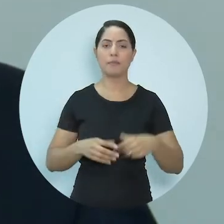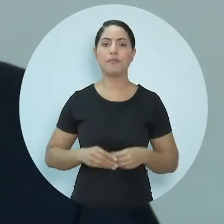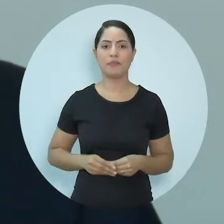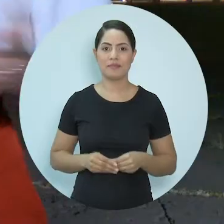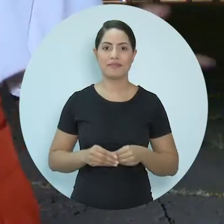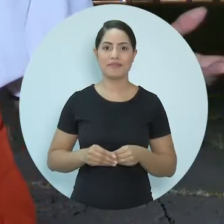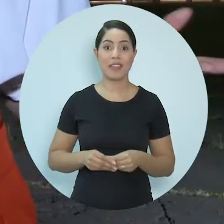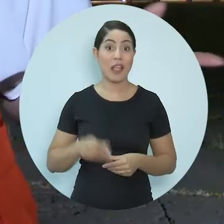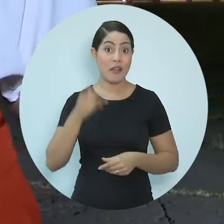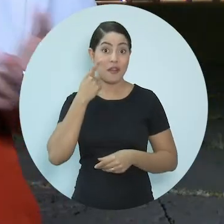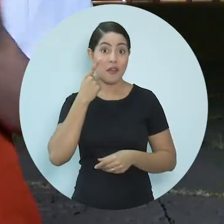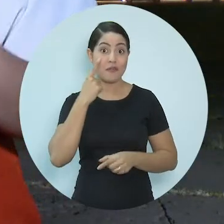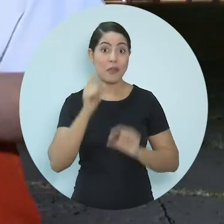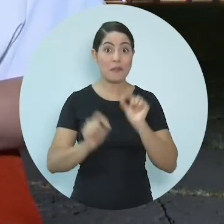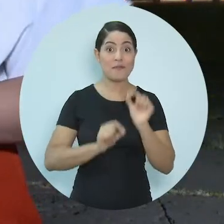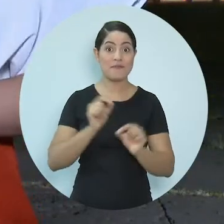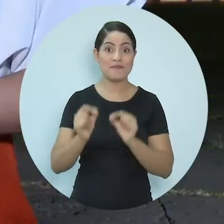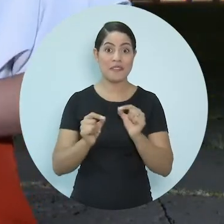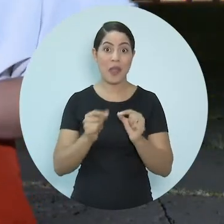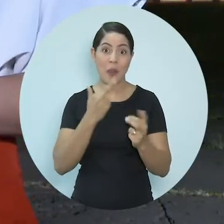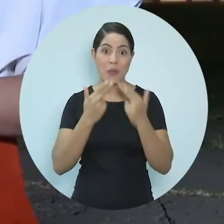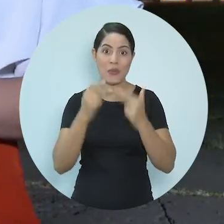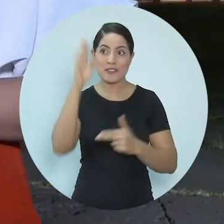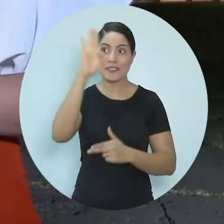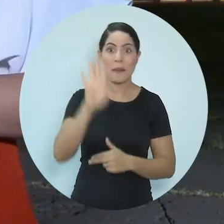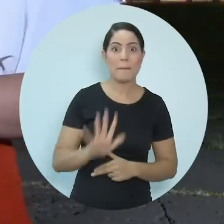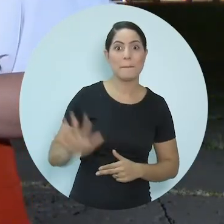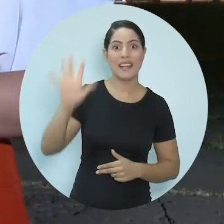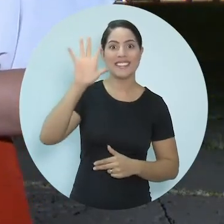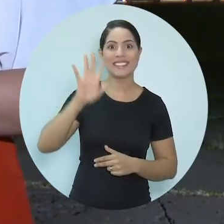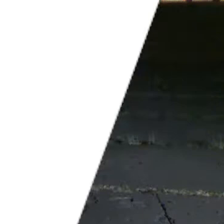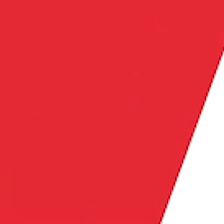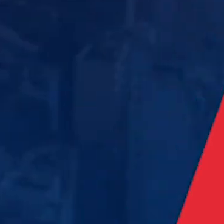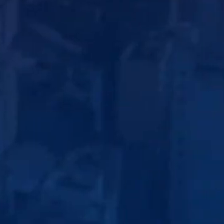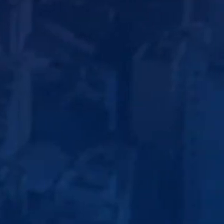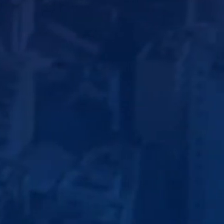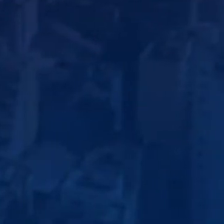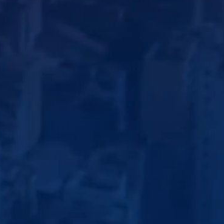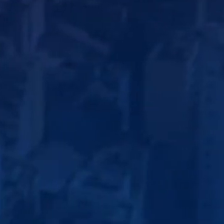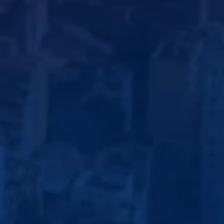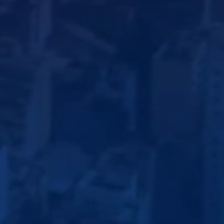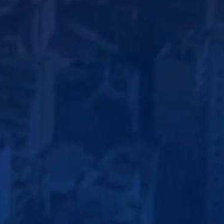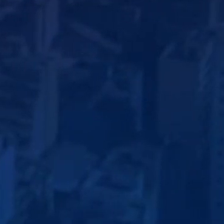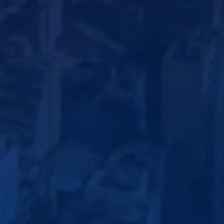discutir. Chegou a hora de conferirmos mais notícias pelo país.